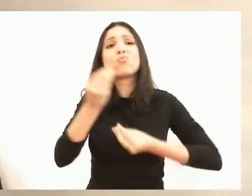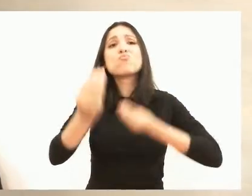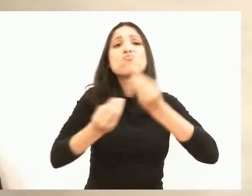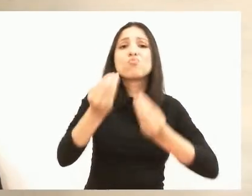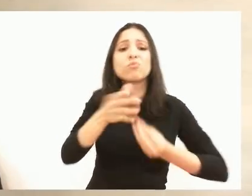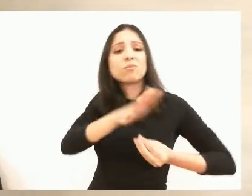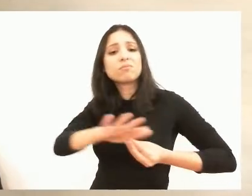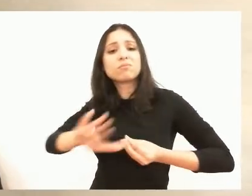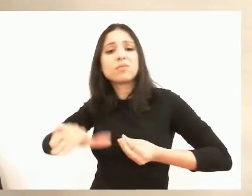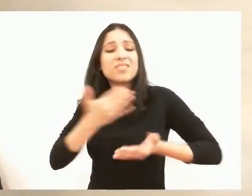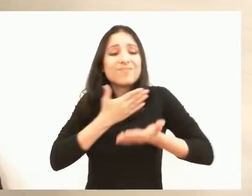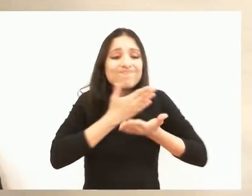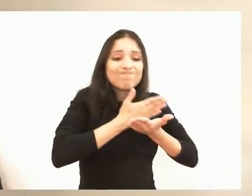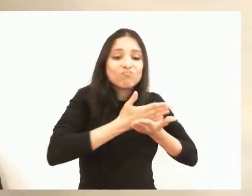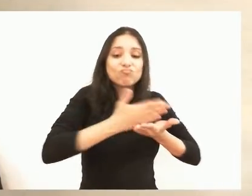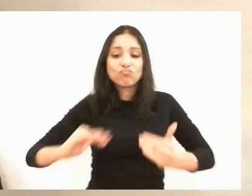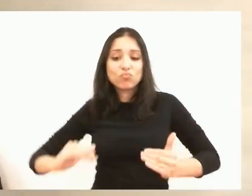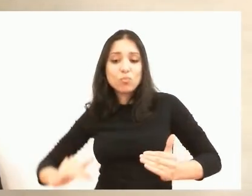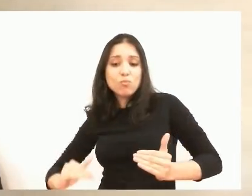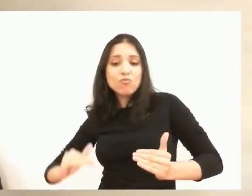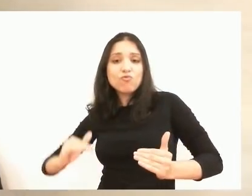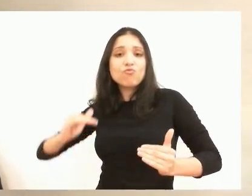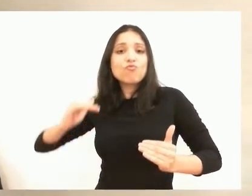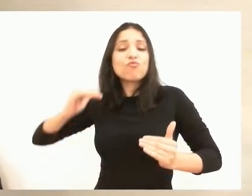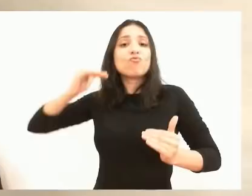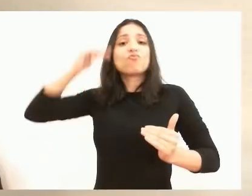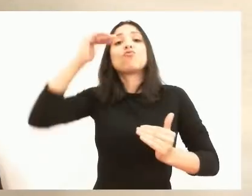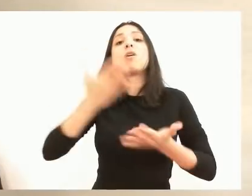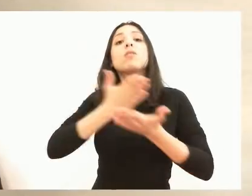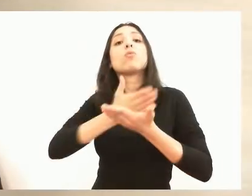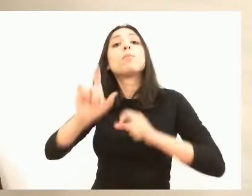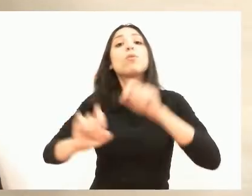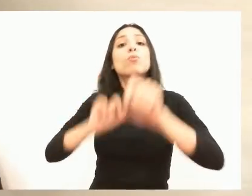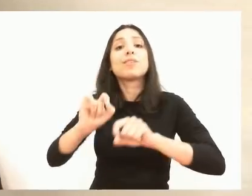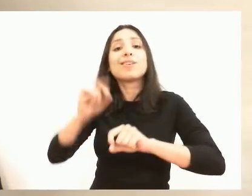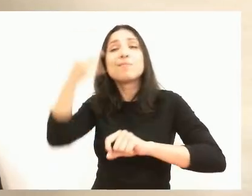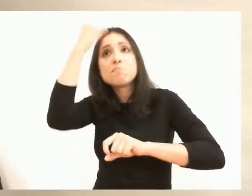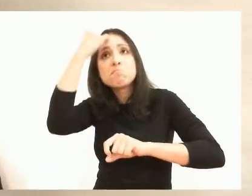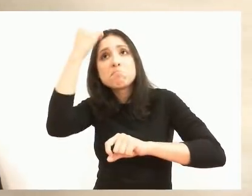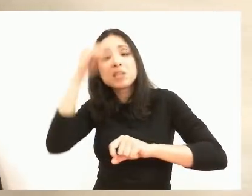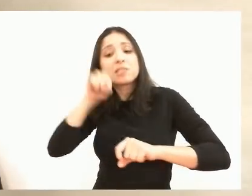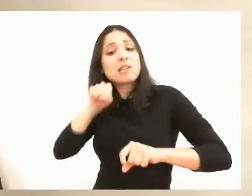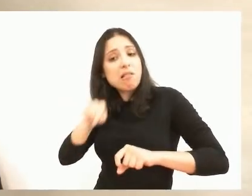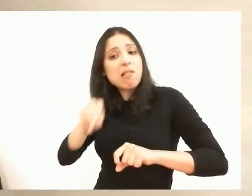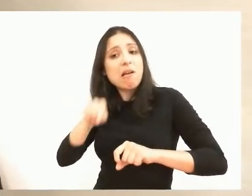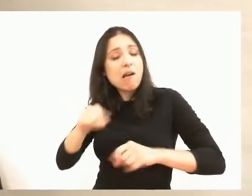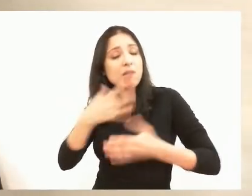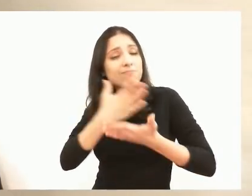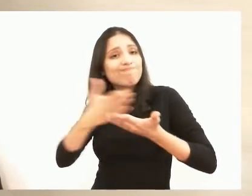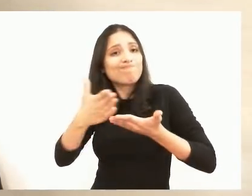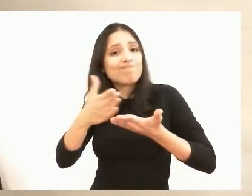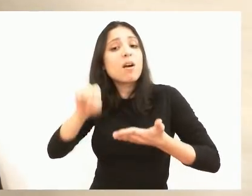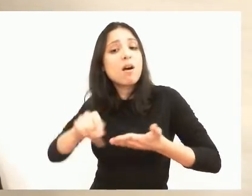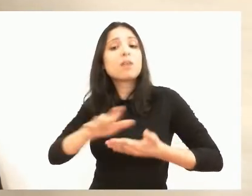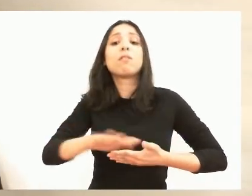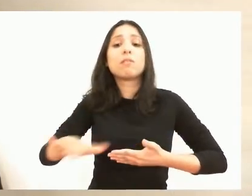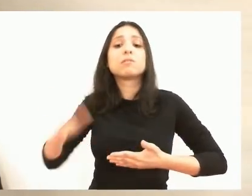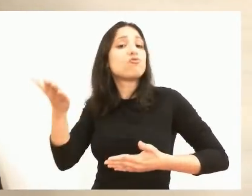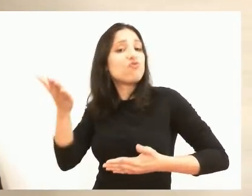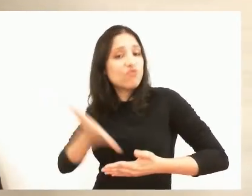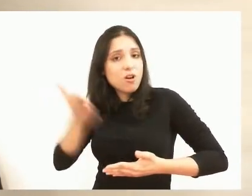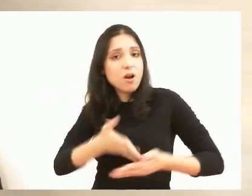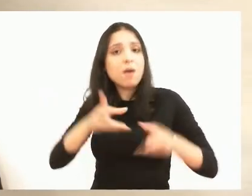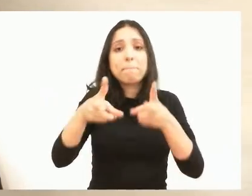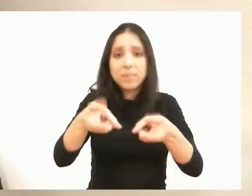desde o início ela pode tá pensando na irreconhecível sendo